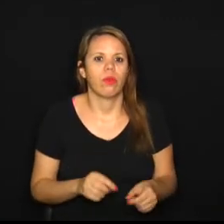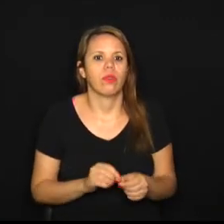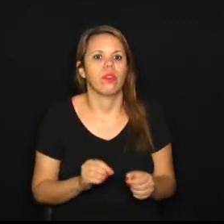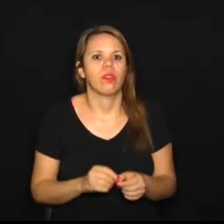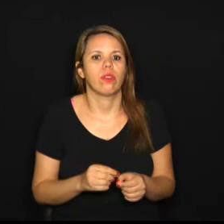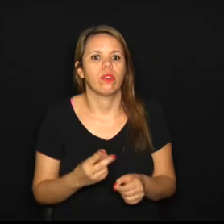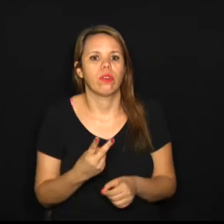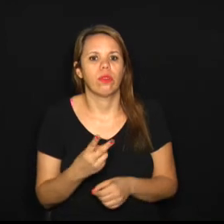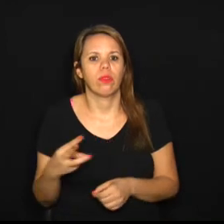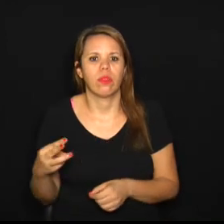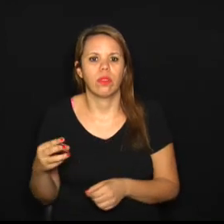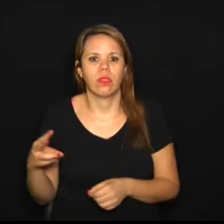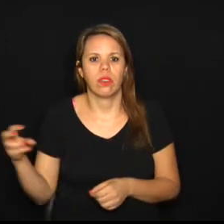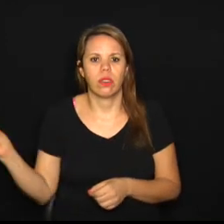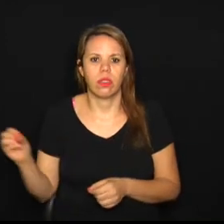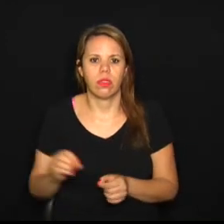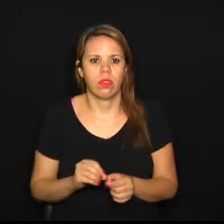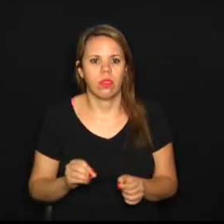2.528.300.000,